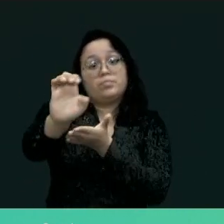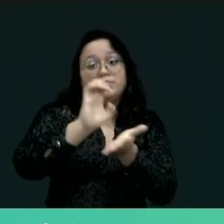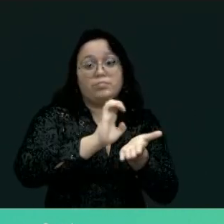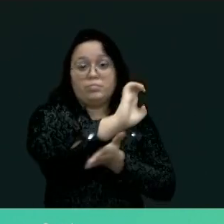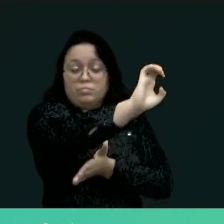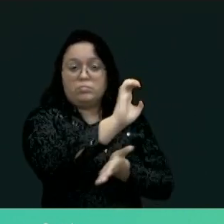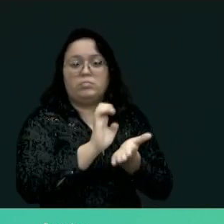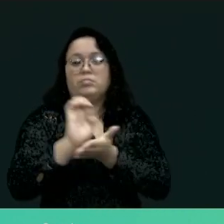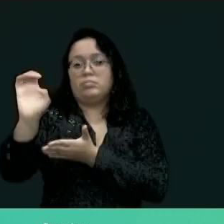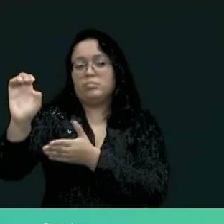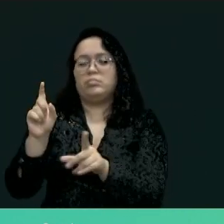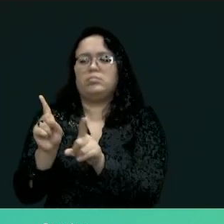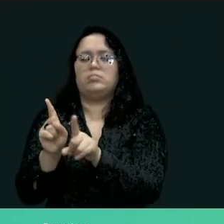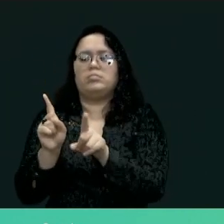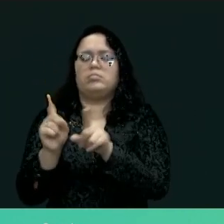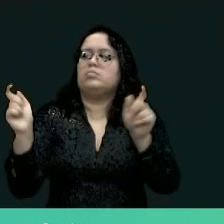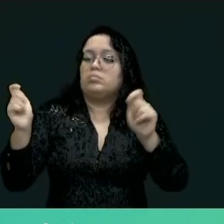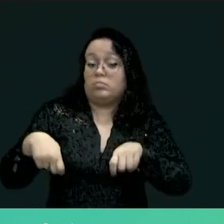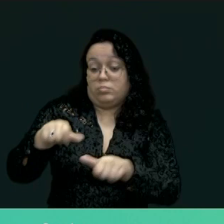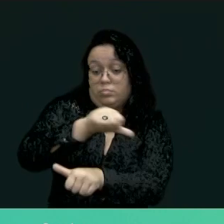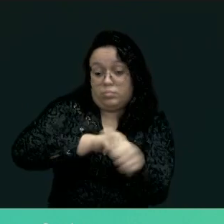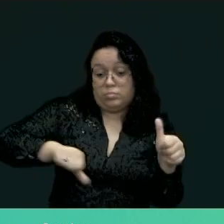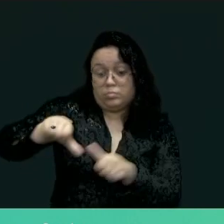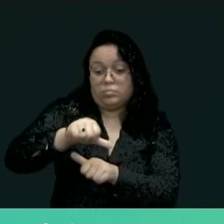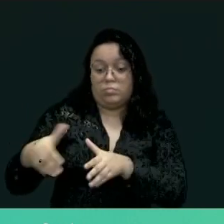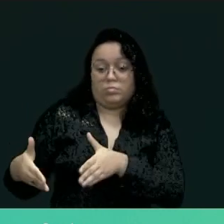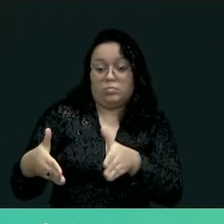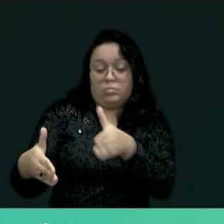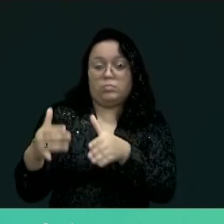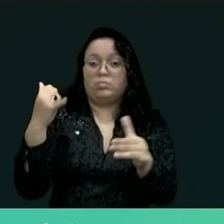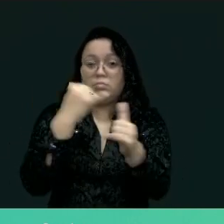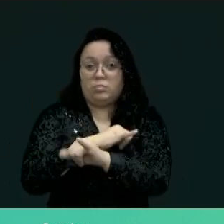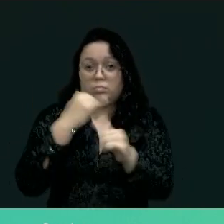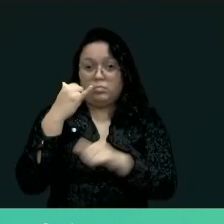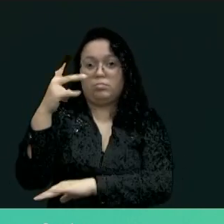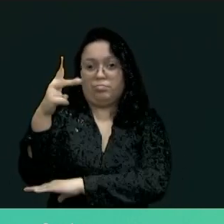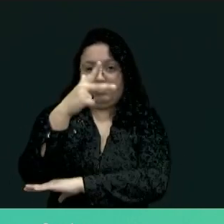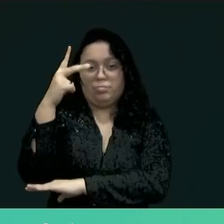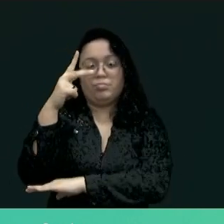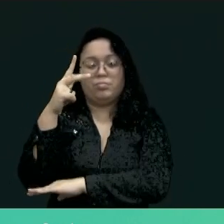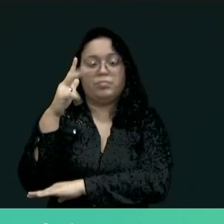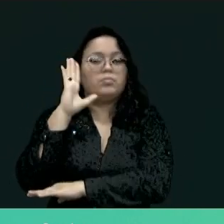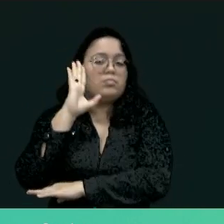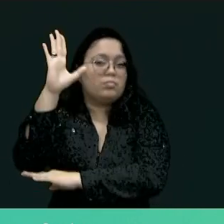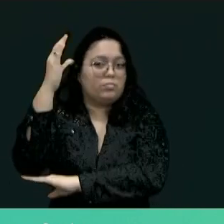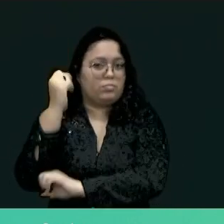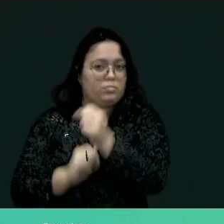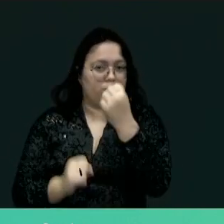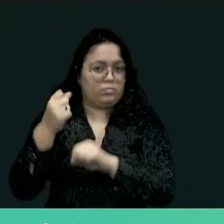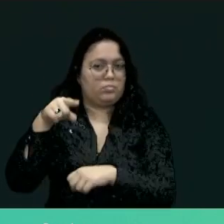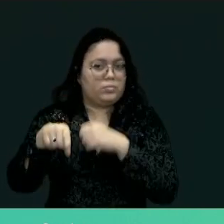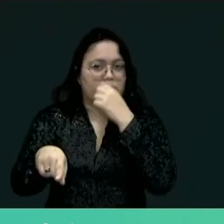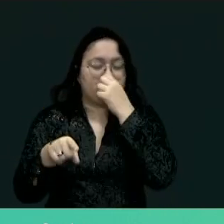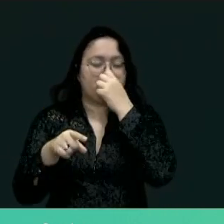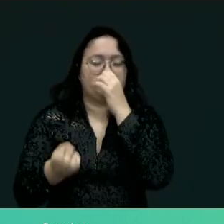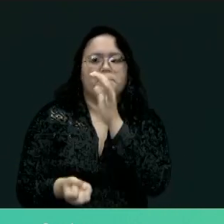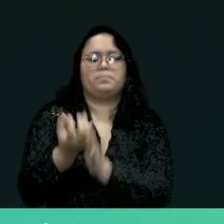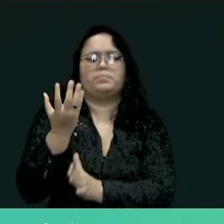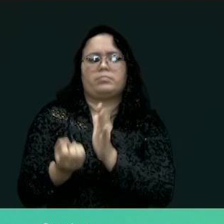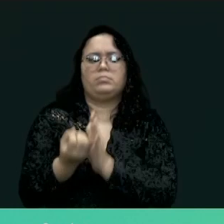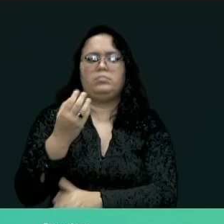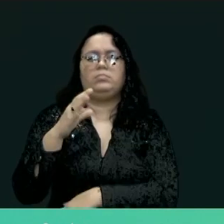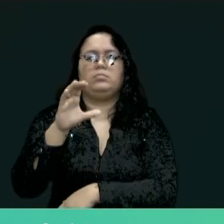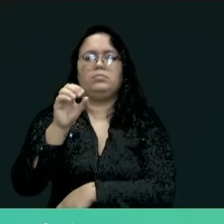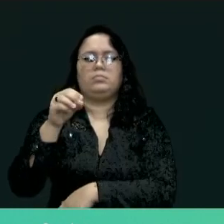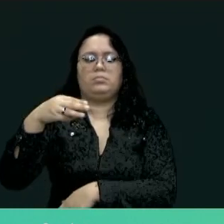na medida que, ao modificar a matriz energética, principalmente na indústria de commodities, ao produzir